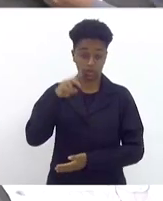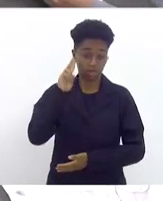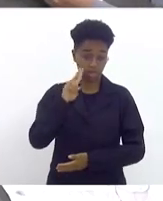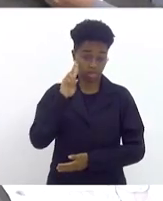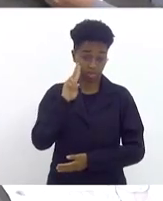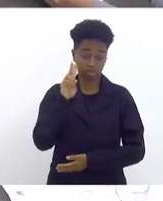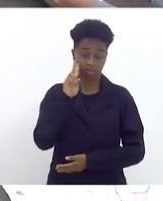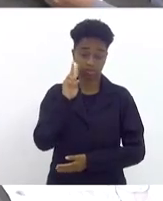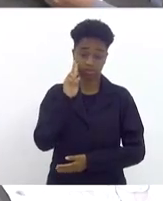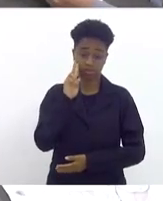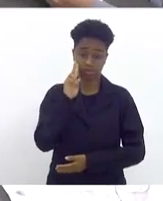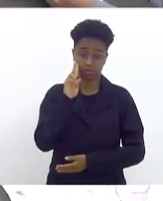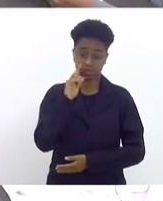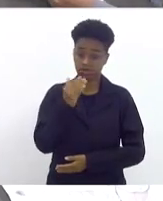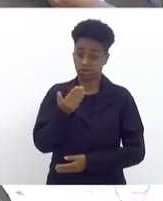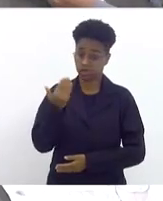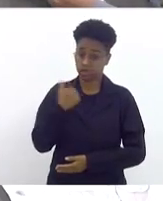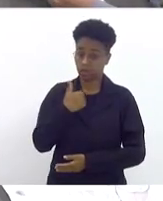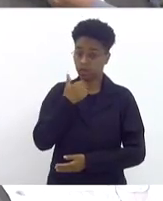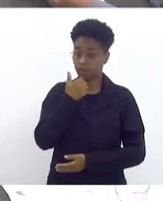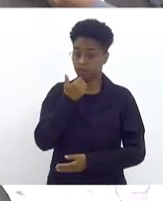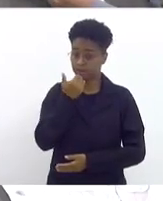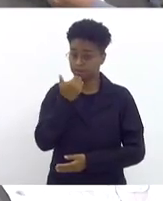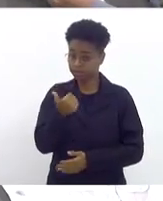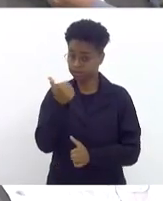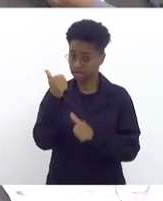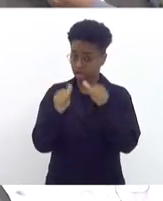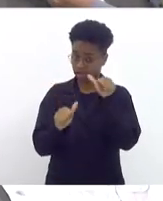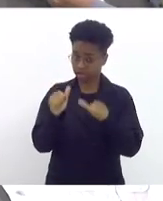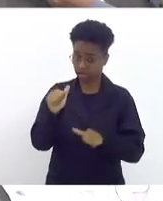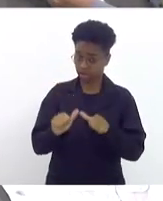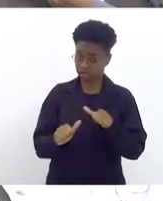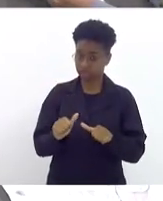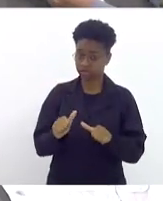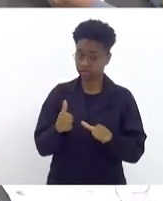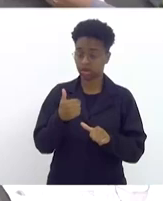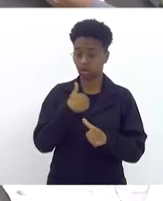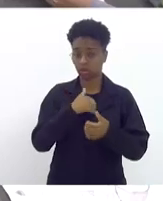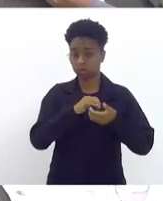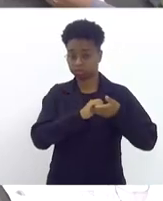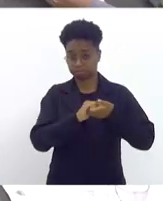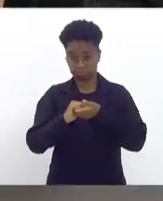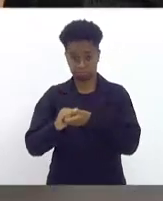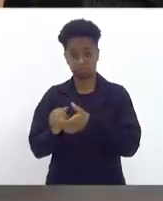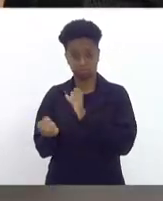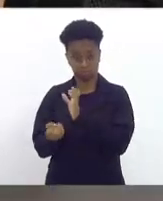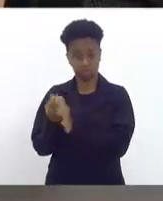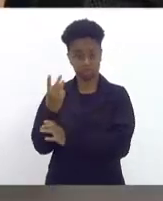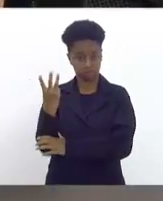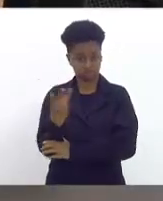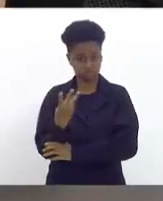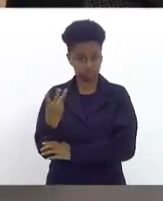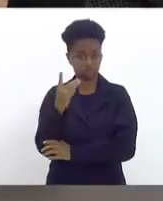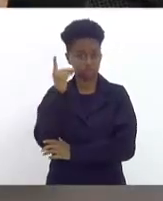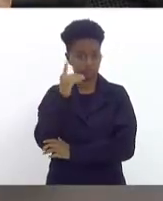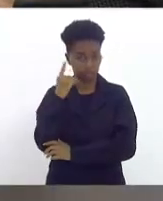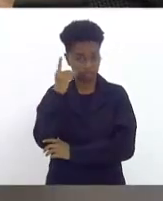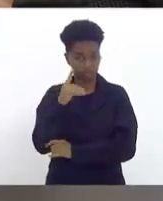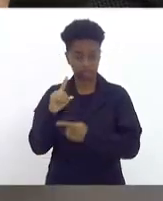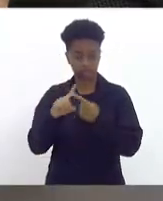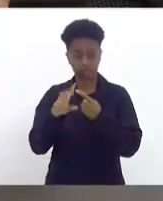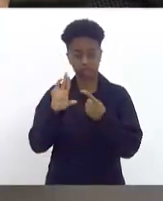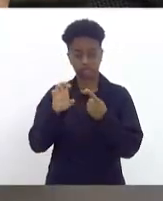quando eu pedi a vista eu saudei essa autoria dos três deputados Renata